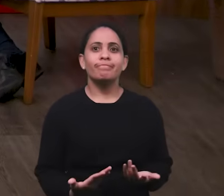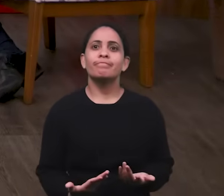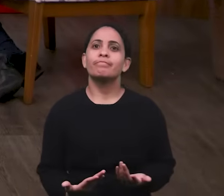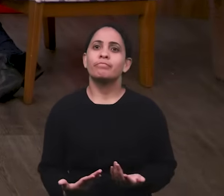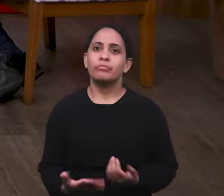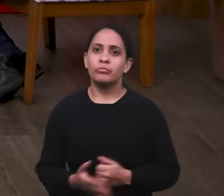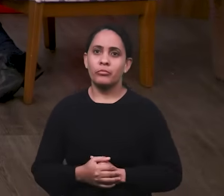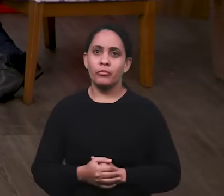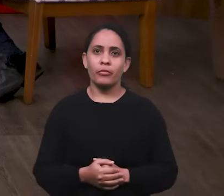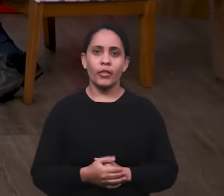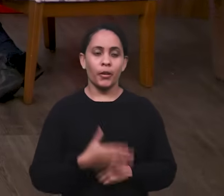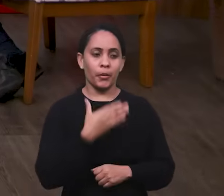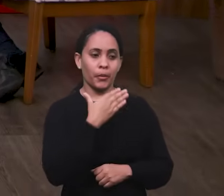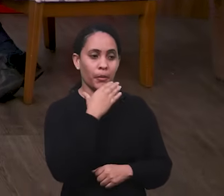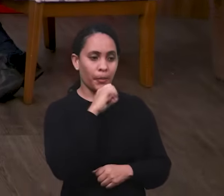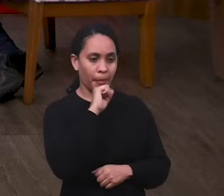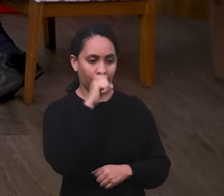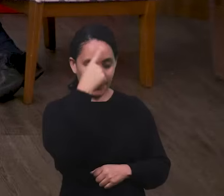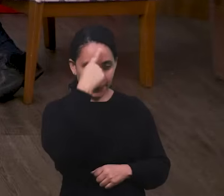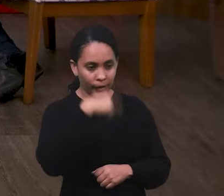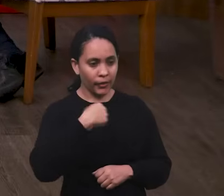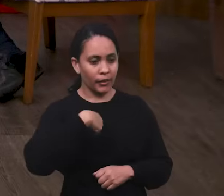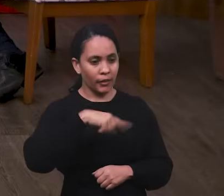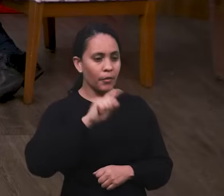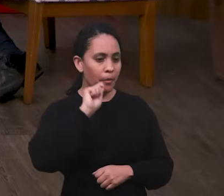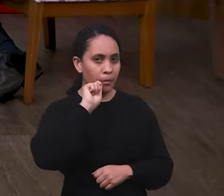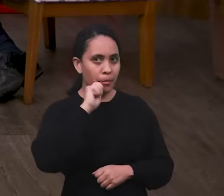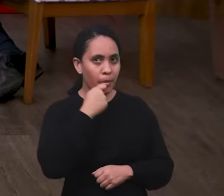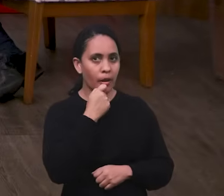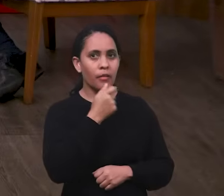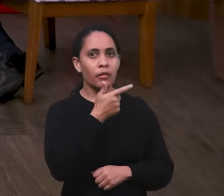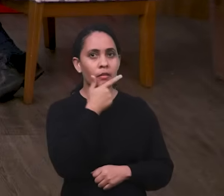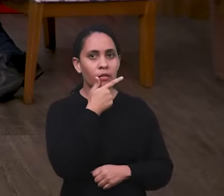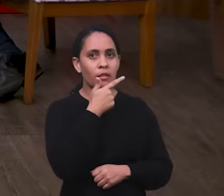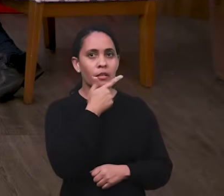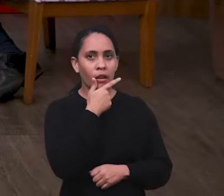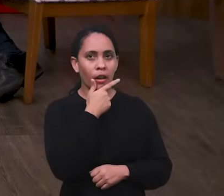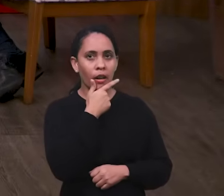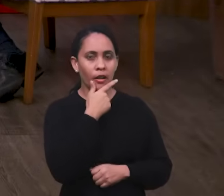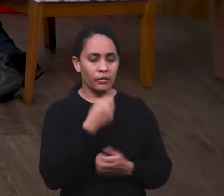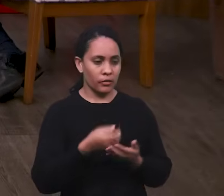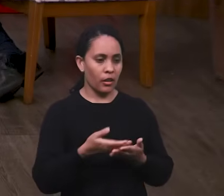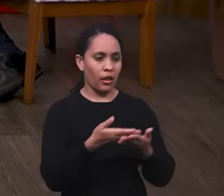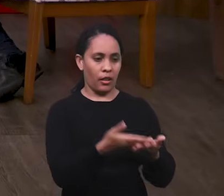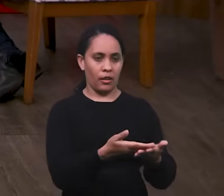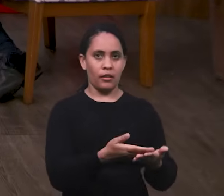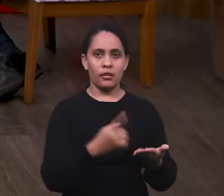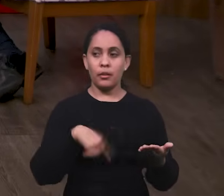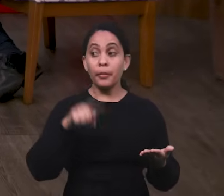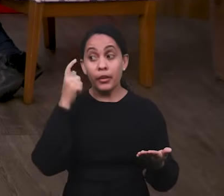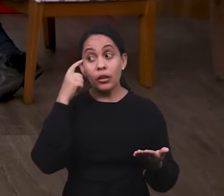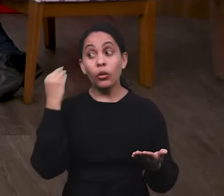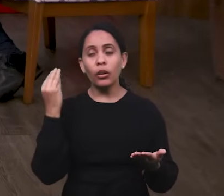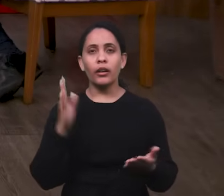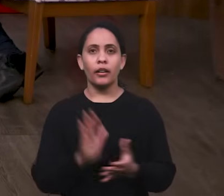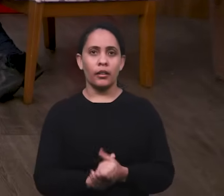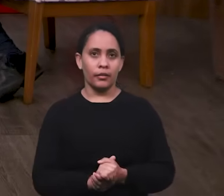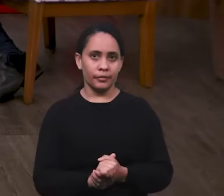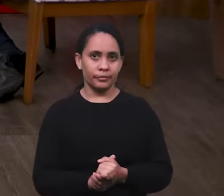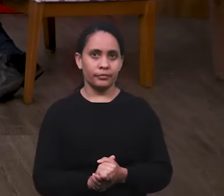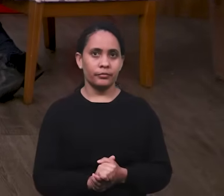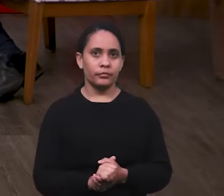Davi com ele. Quando o pai manda ele levar pão, queijo. Como é isso? Você vai lá? Quem você está achando que você